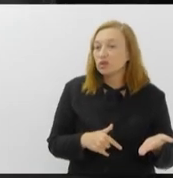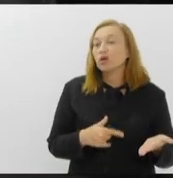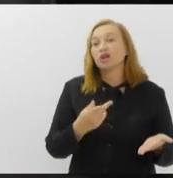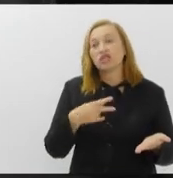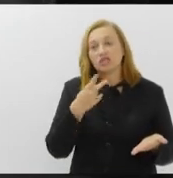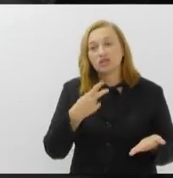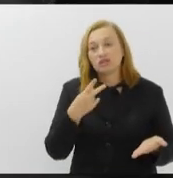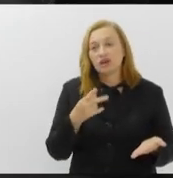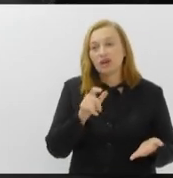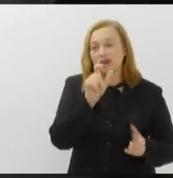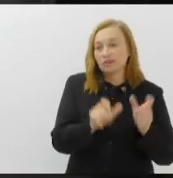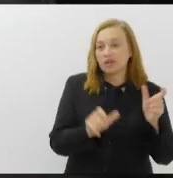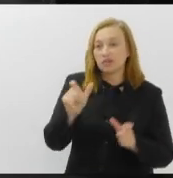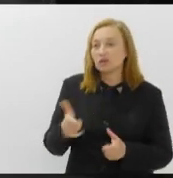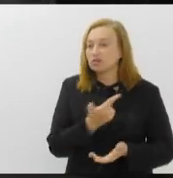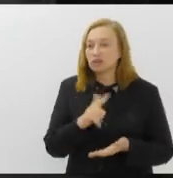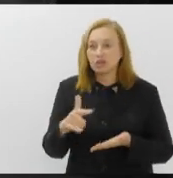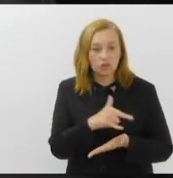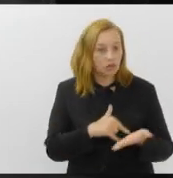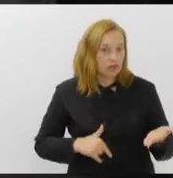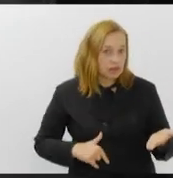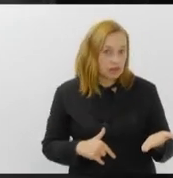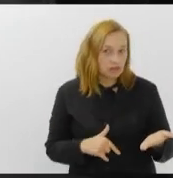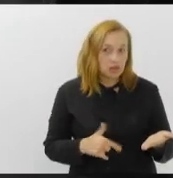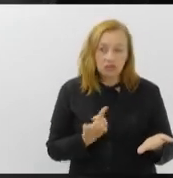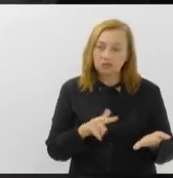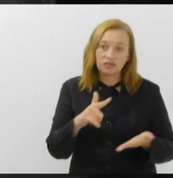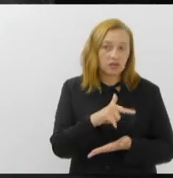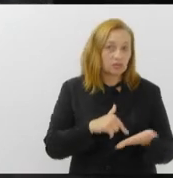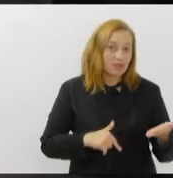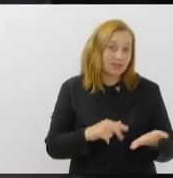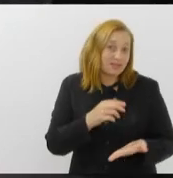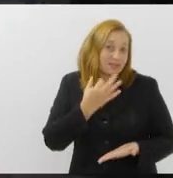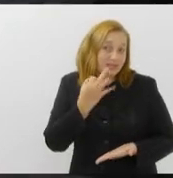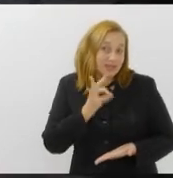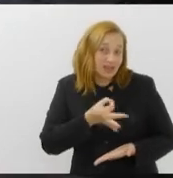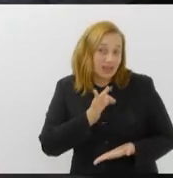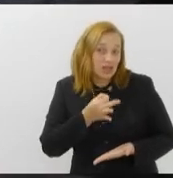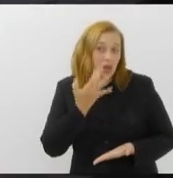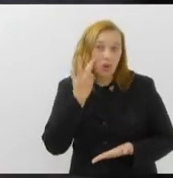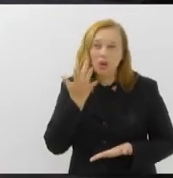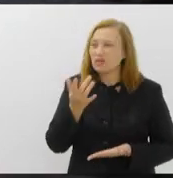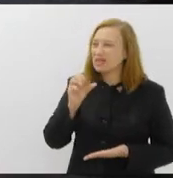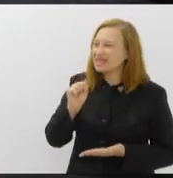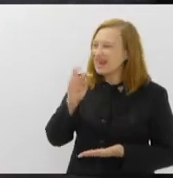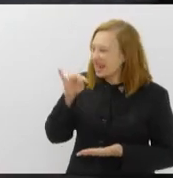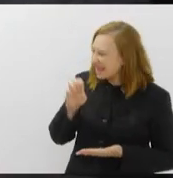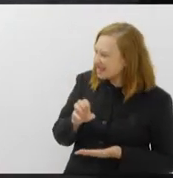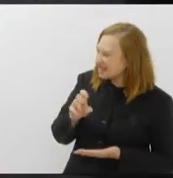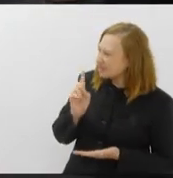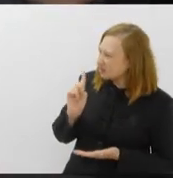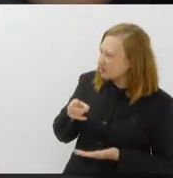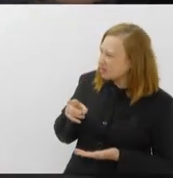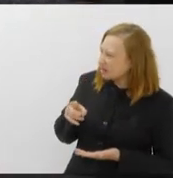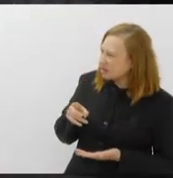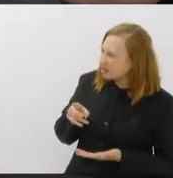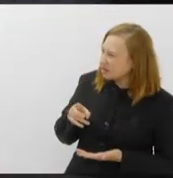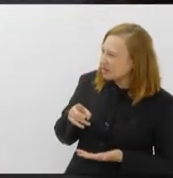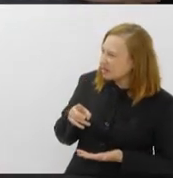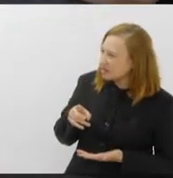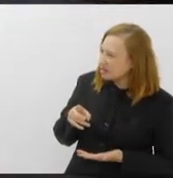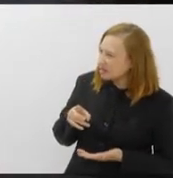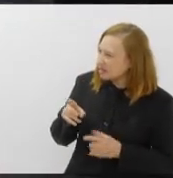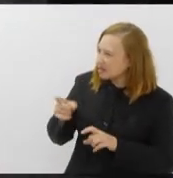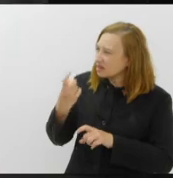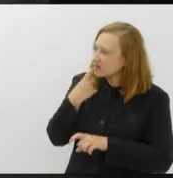de pessoas indocumentadas. Né, sem a documentação necessária, eu acho que foi a Salete, não sei se o nome é da representante das marisqueiras que falou.